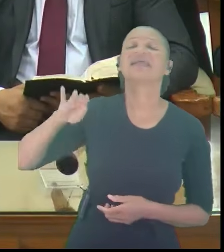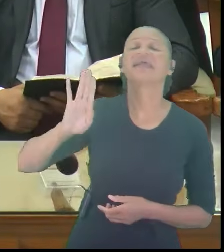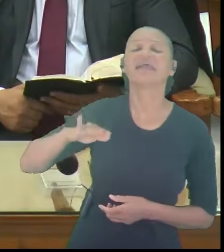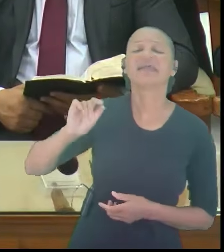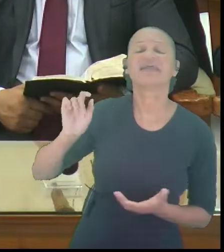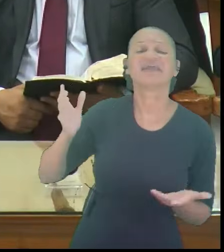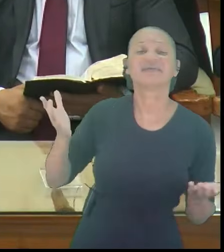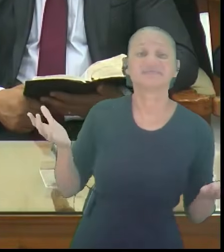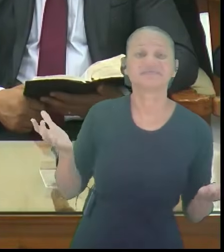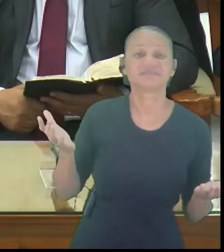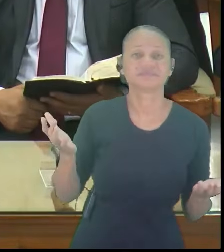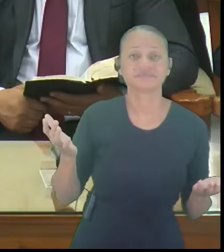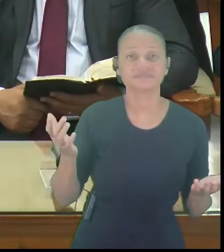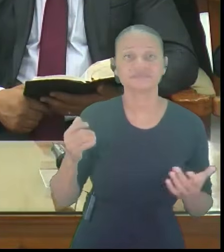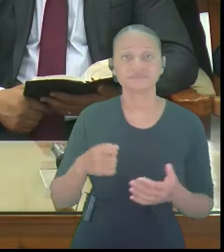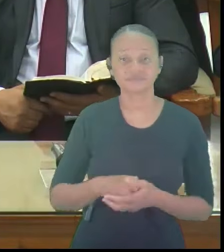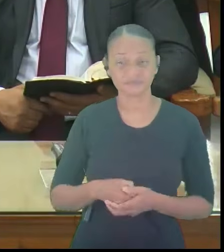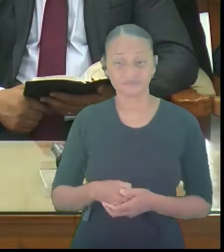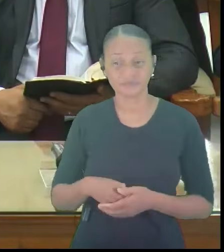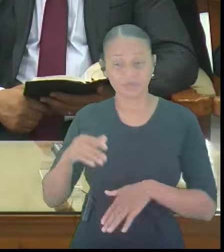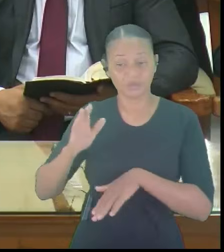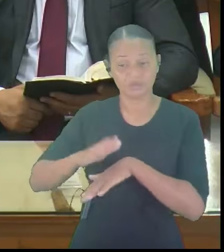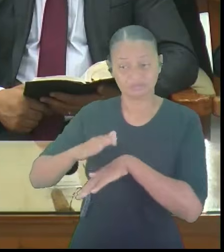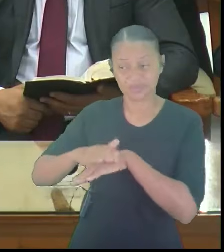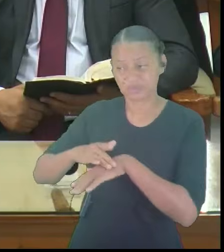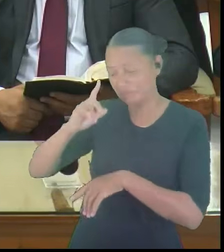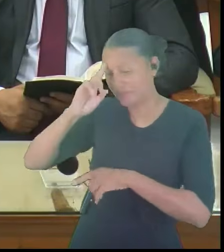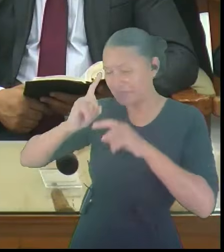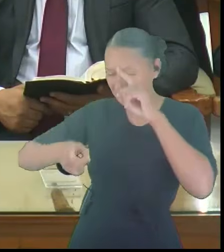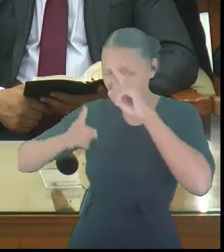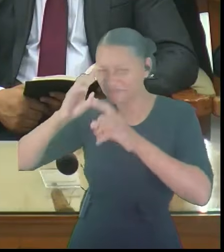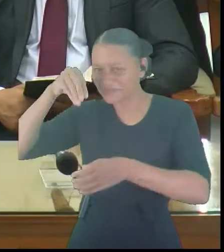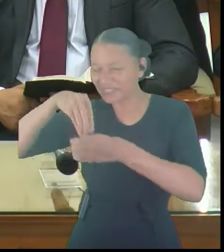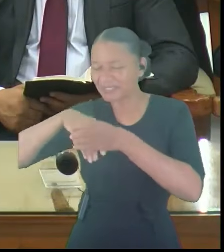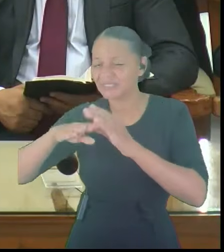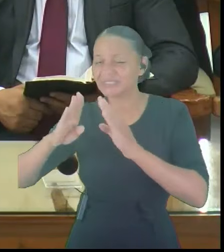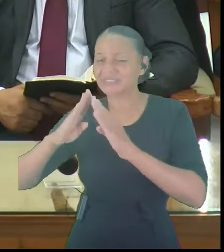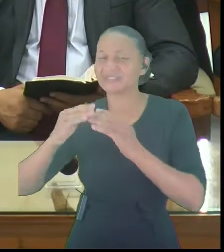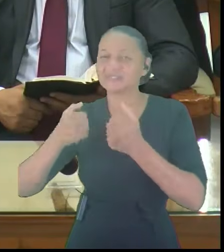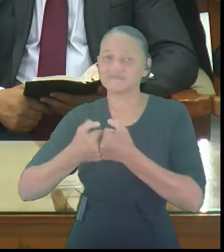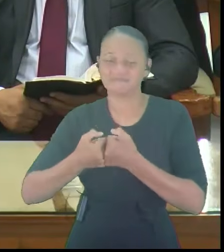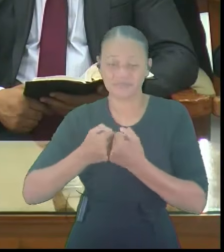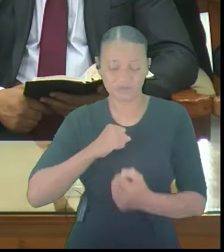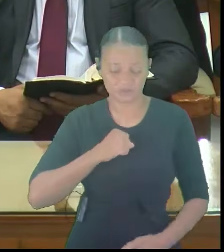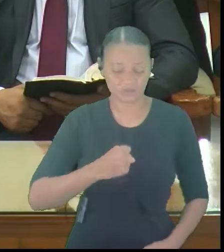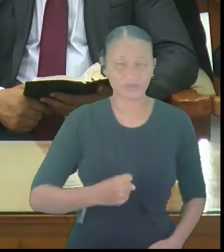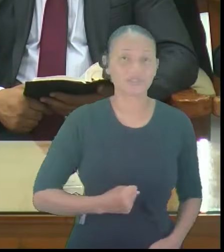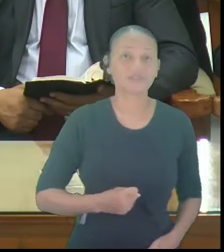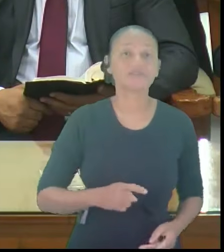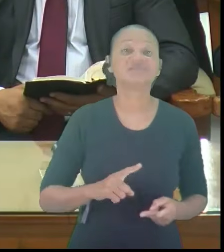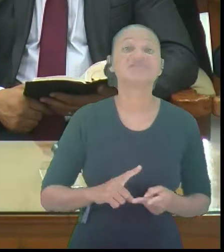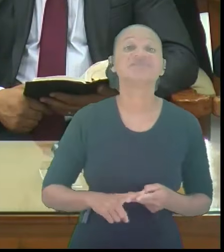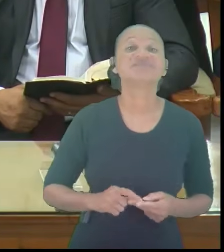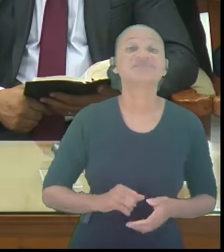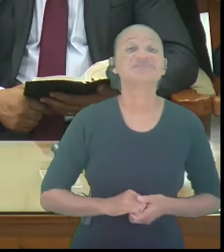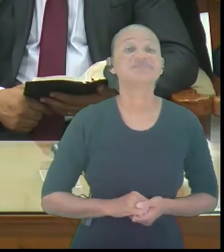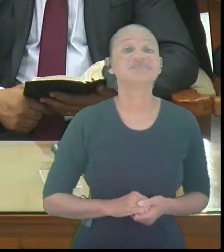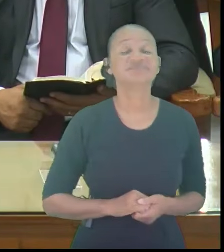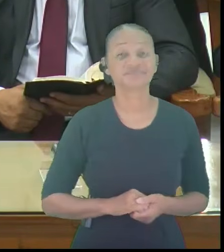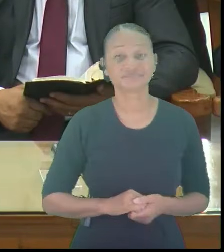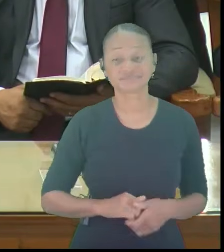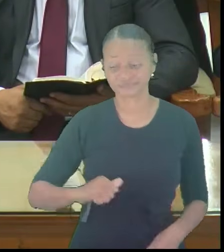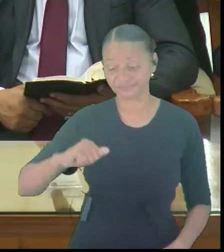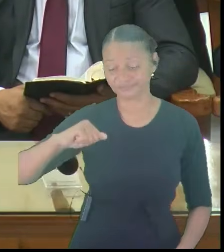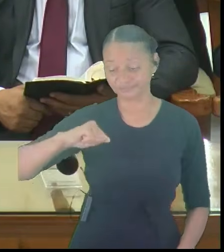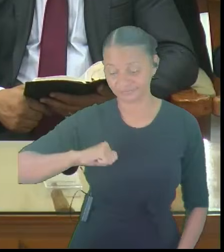época? Os senhores que mandavam no templo. Eram os sacerdotes. Diga o nome deles.